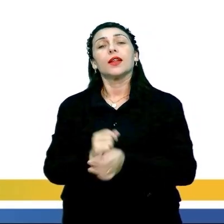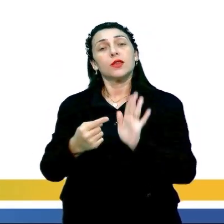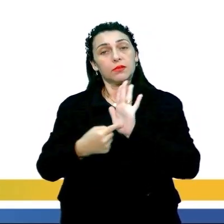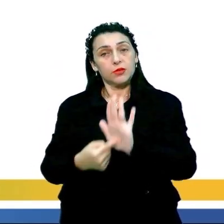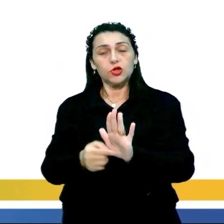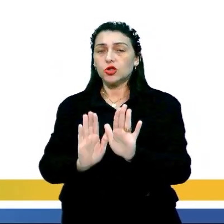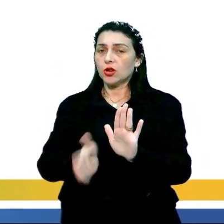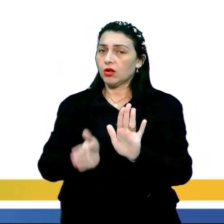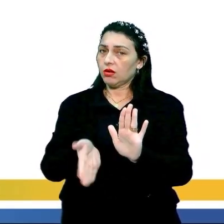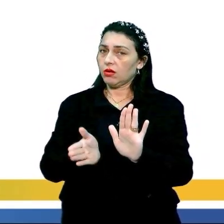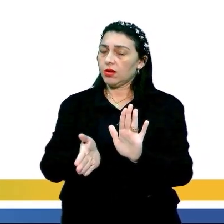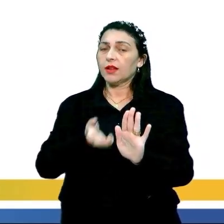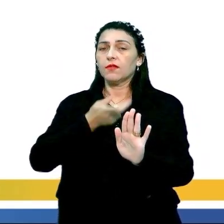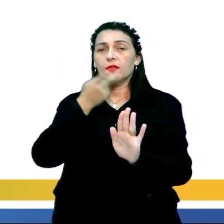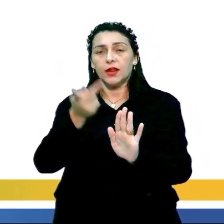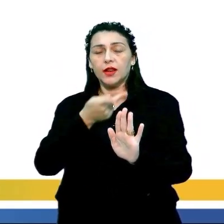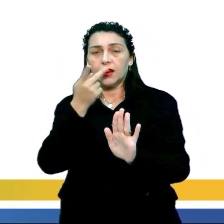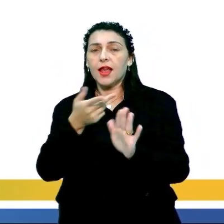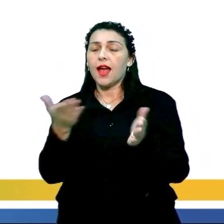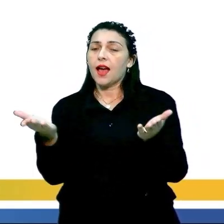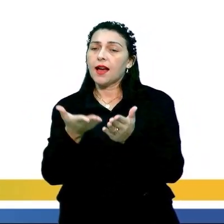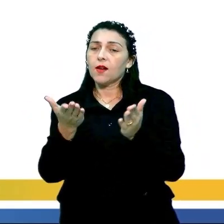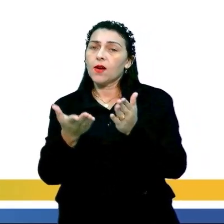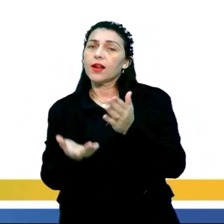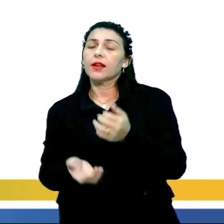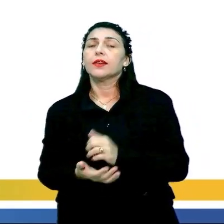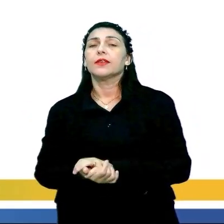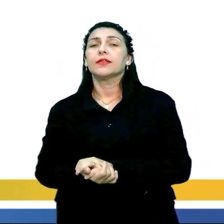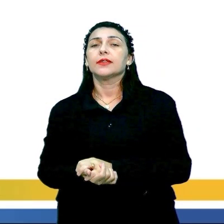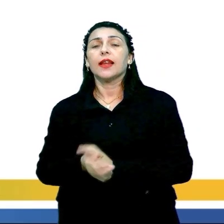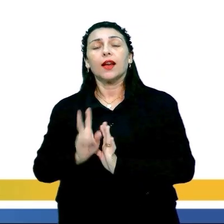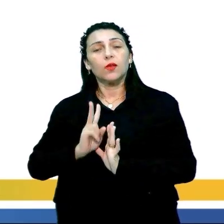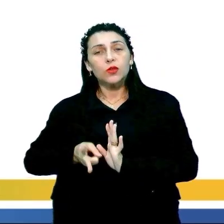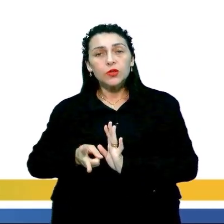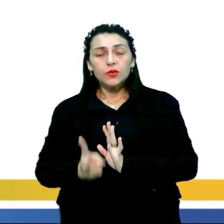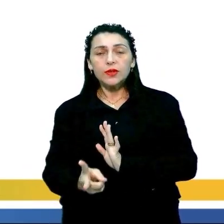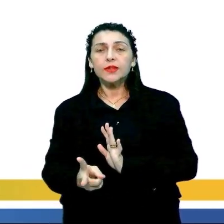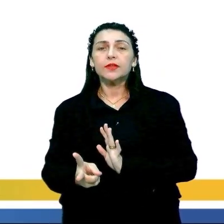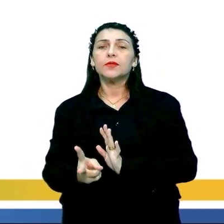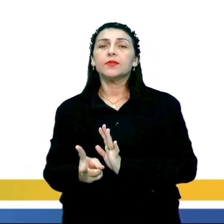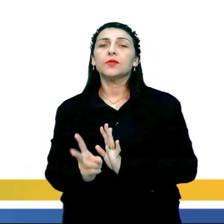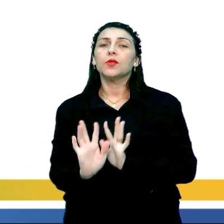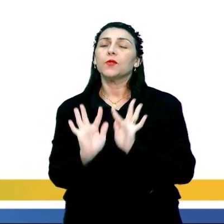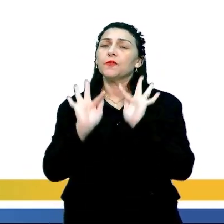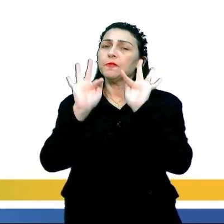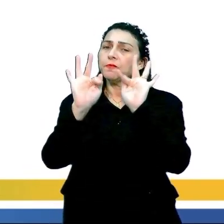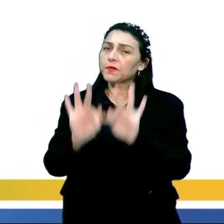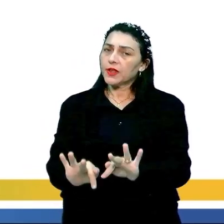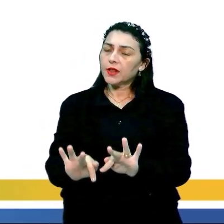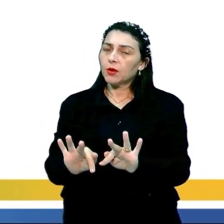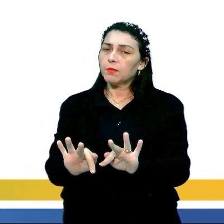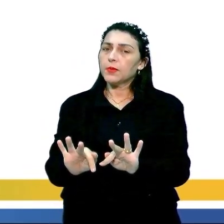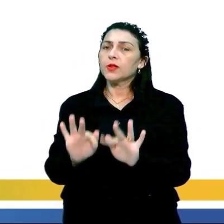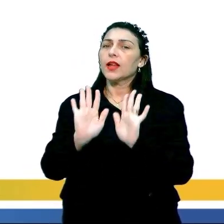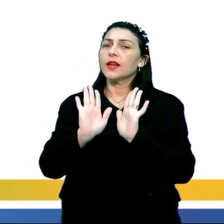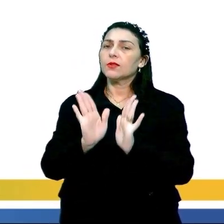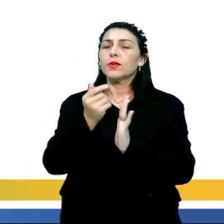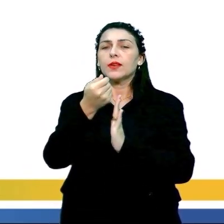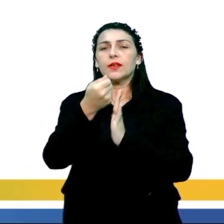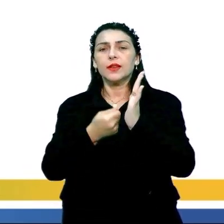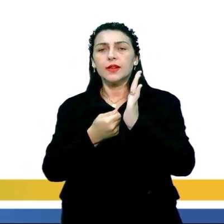expôs, então ela está dizendo que vai agora dar aí o finalmente da